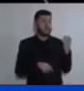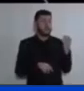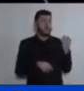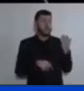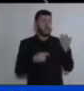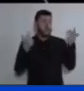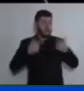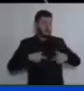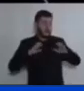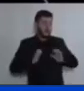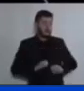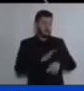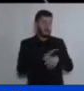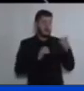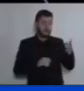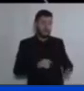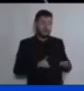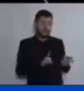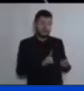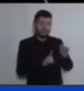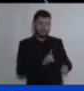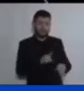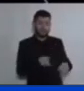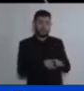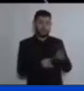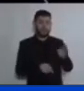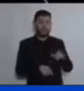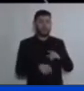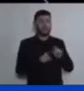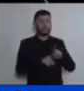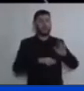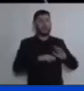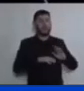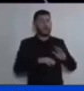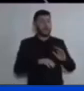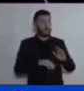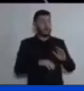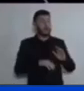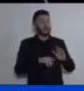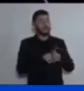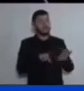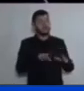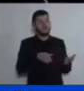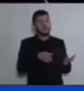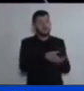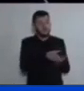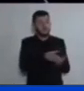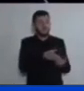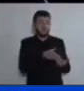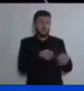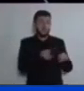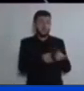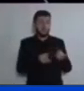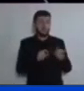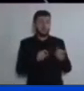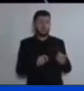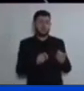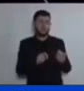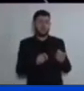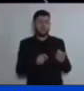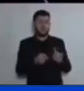da licitude da juntada do acordo aos autos da ação penal contudo resta claro que as circunstâncias que permeiam a juntada do